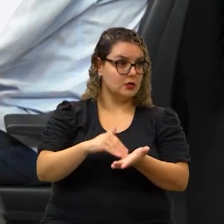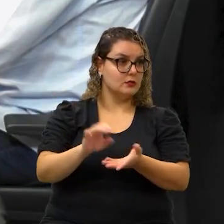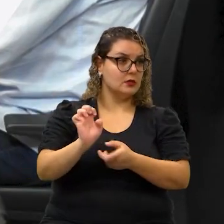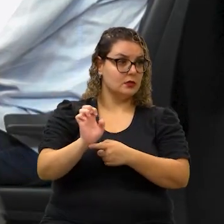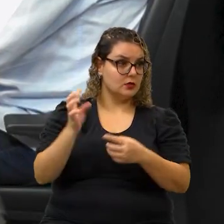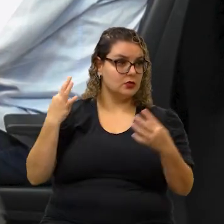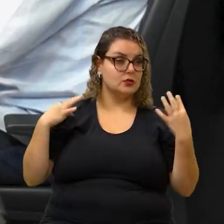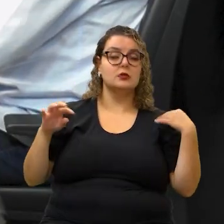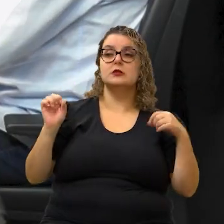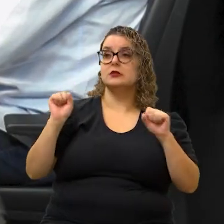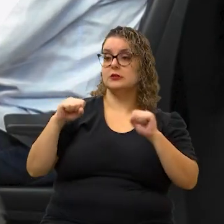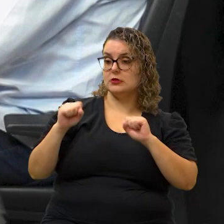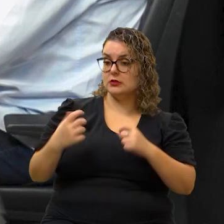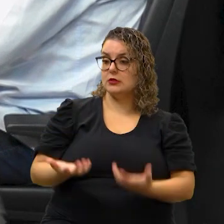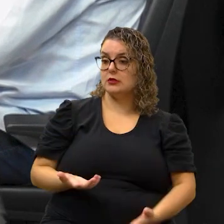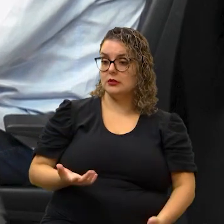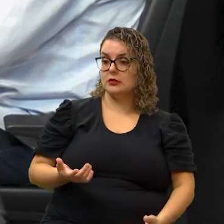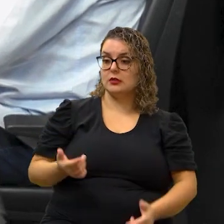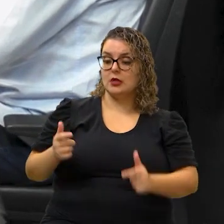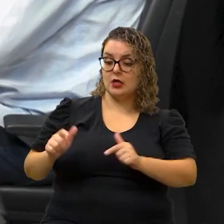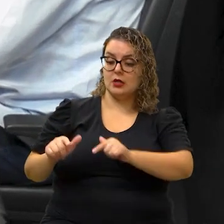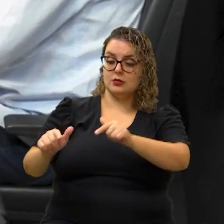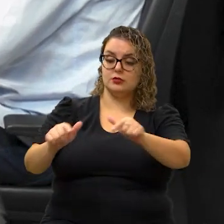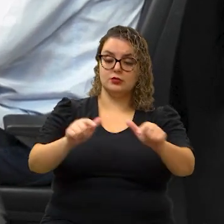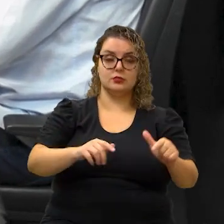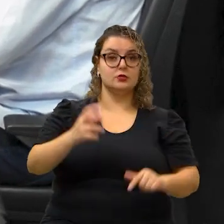turístico do Estado pela Secretaria Estadual de Turismo.